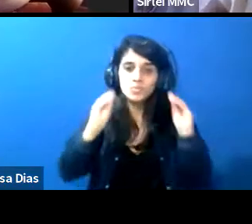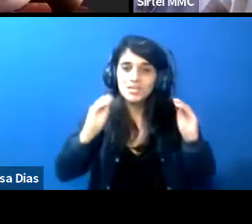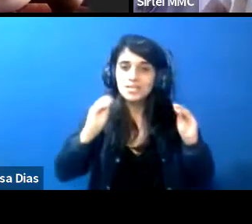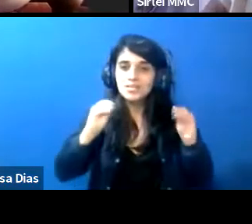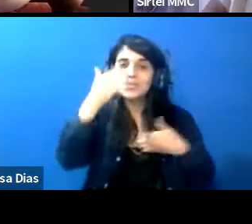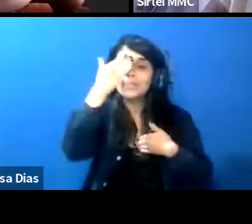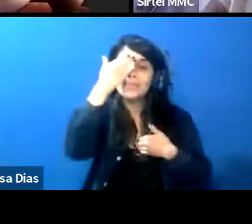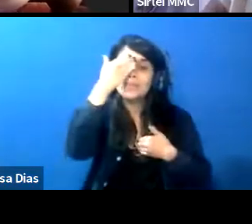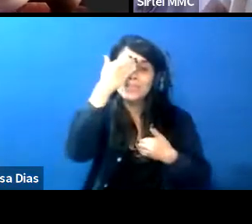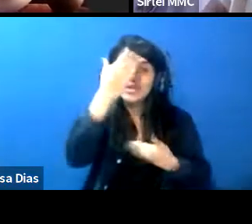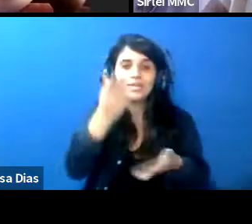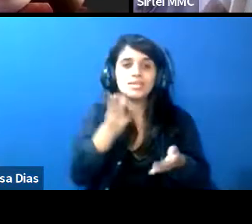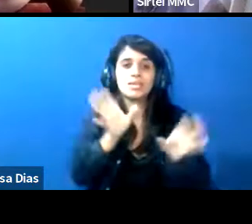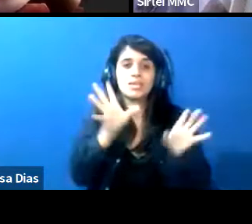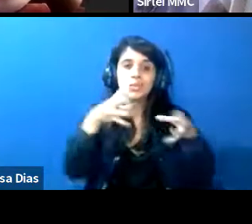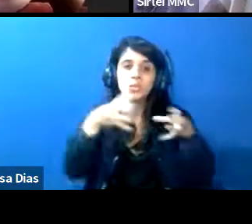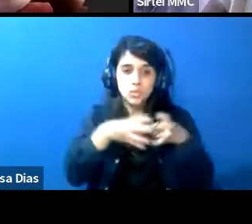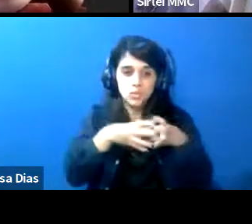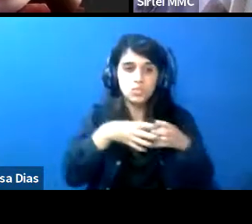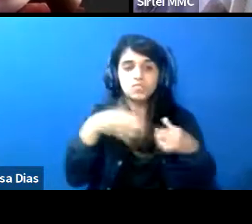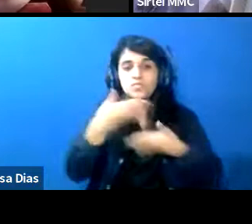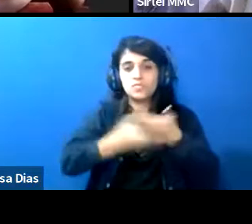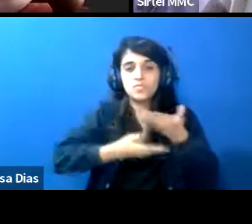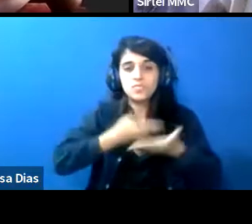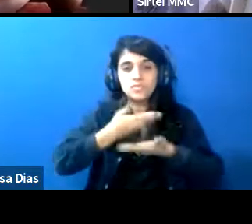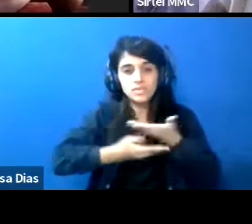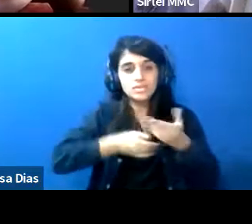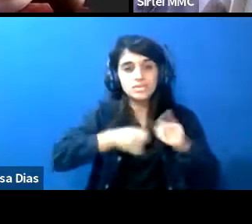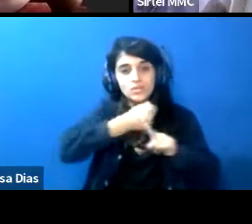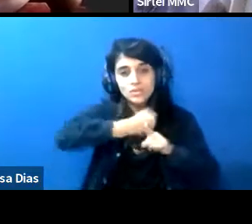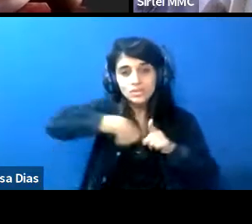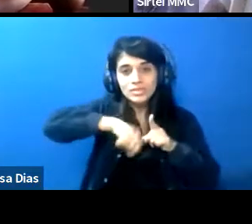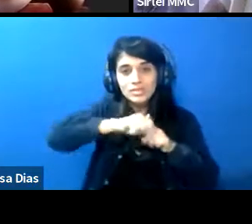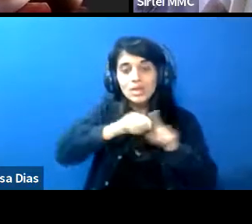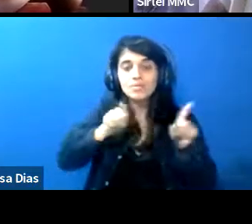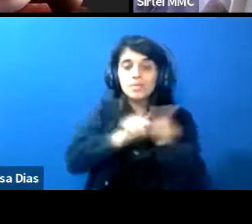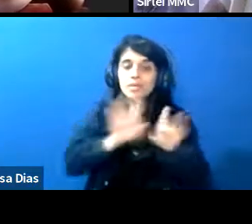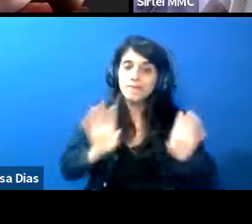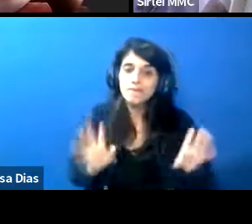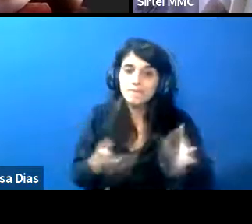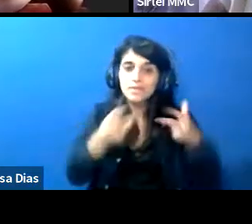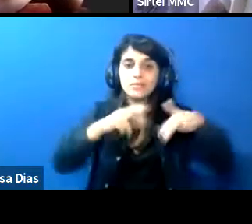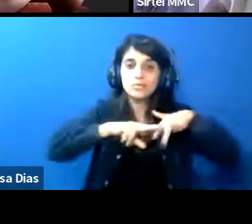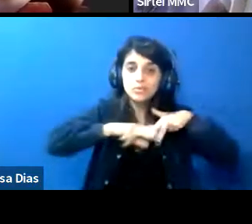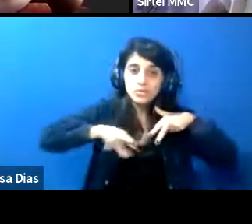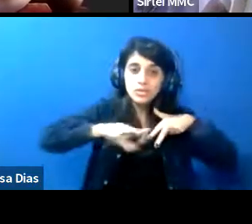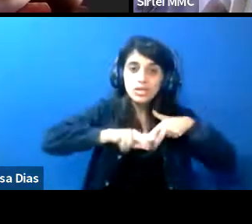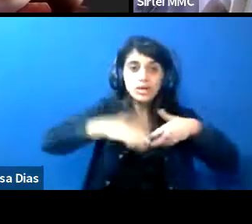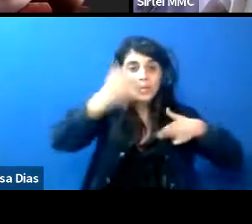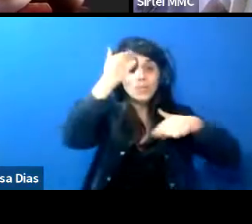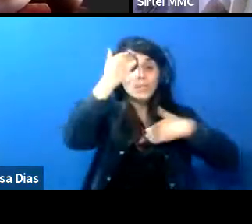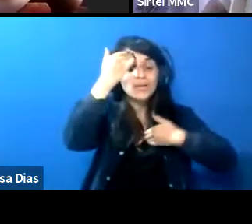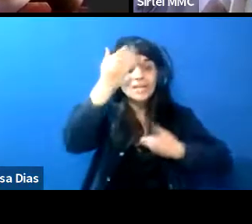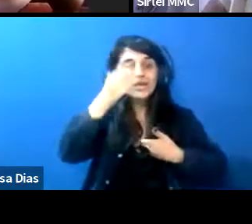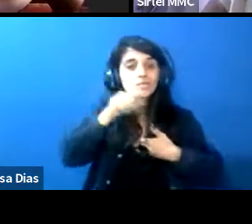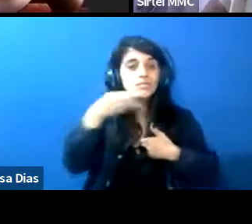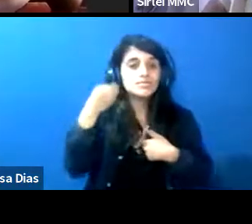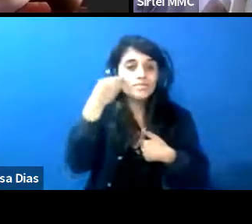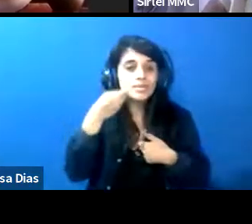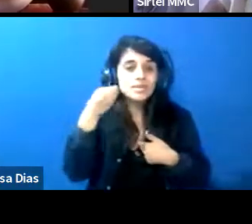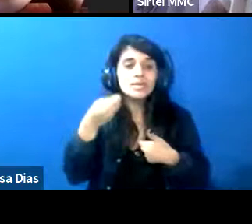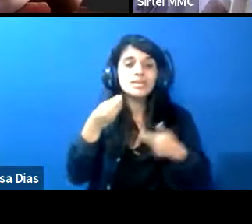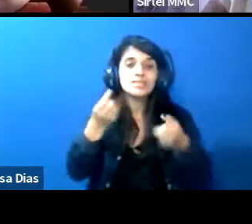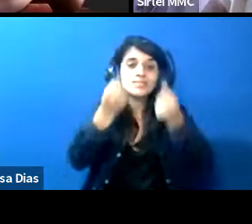Obrigada em nome da Comissão de Movimentos Sociais e do Fazendo Gênero, tá? Pelo teu tempo, pela tua fala. Saudade de te